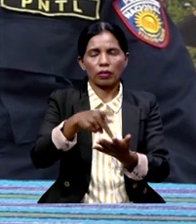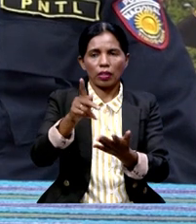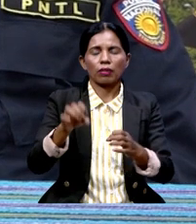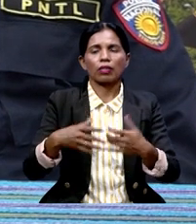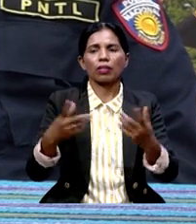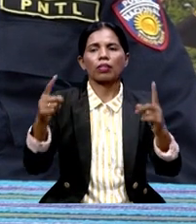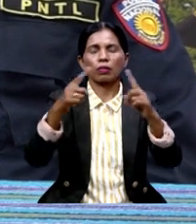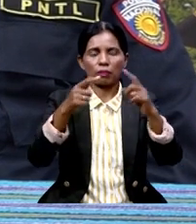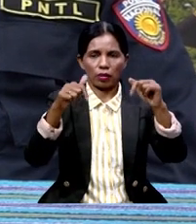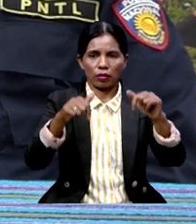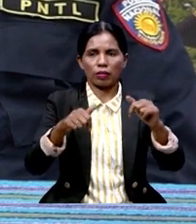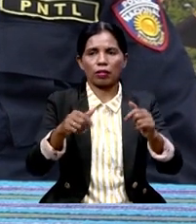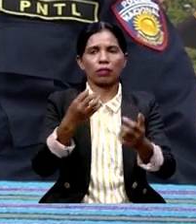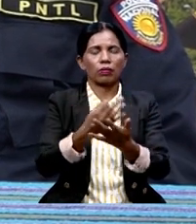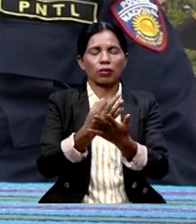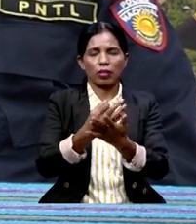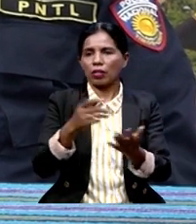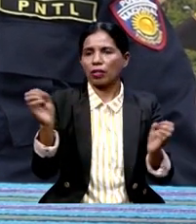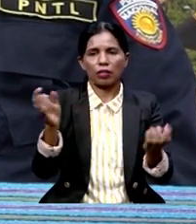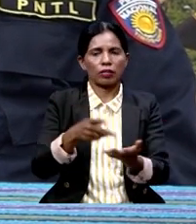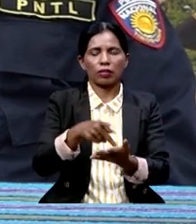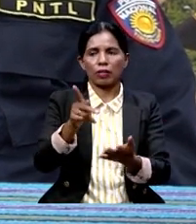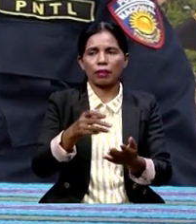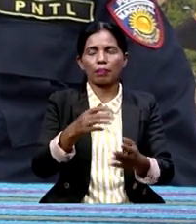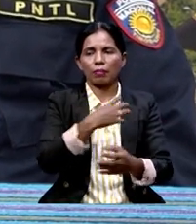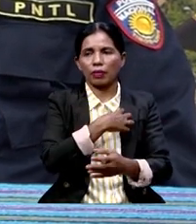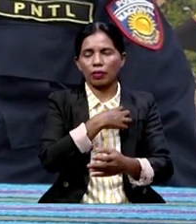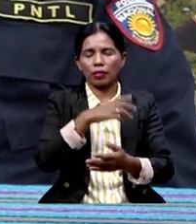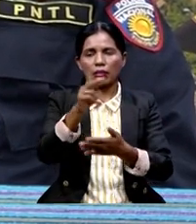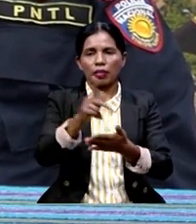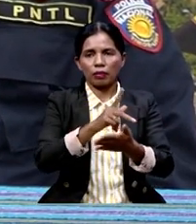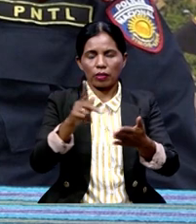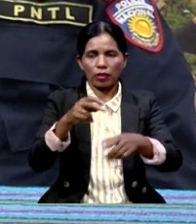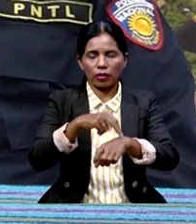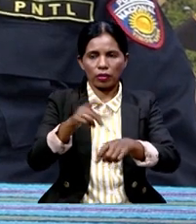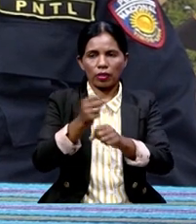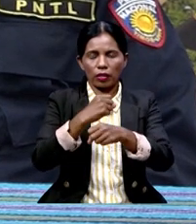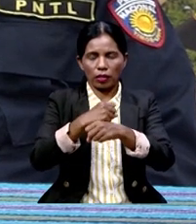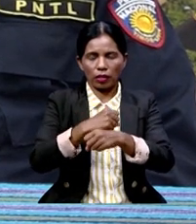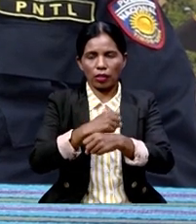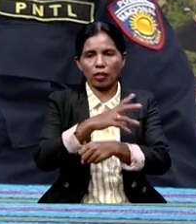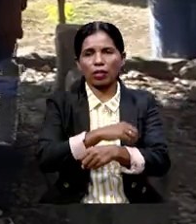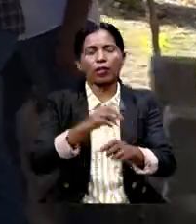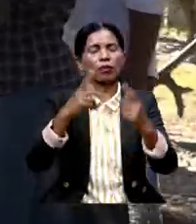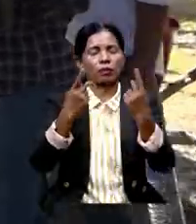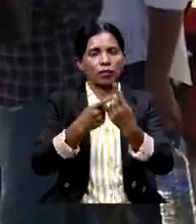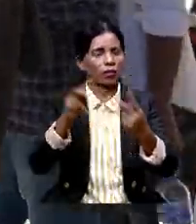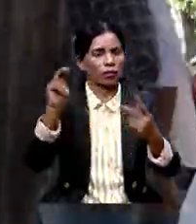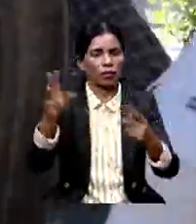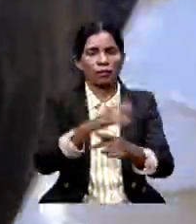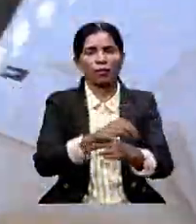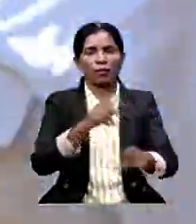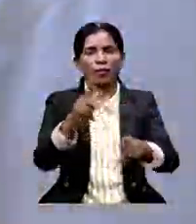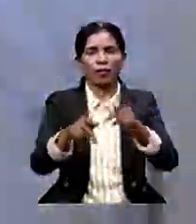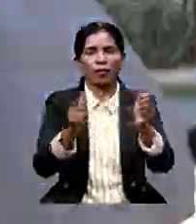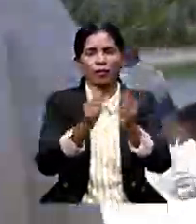pe to mai hene ne salario la fo Polícia Departamento de Investigação Criminal Nacional se hala investigação ba companhia 9 No mos a cidadão